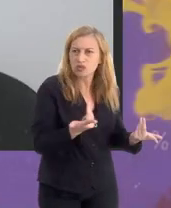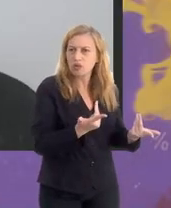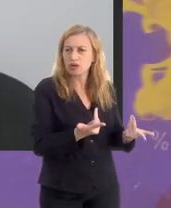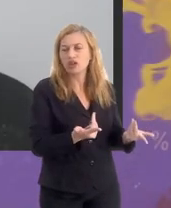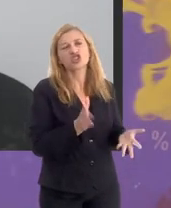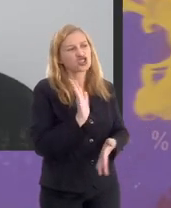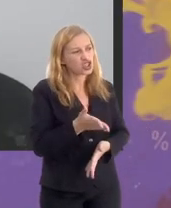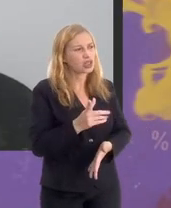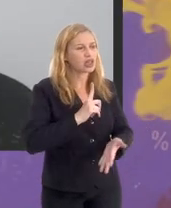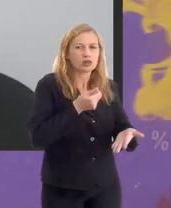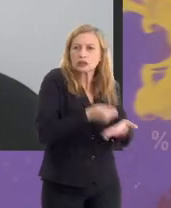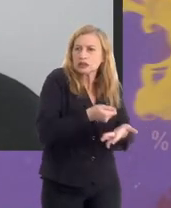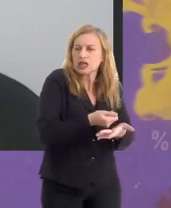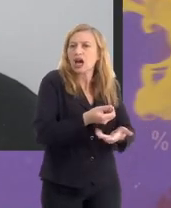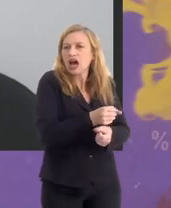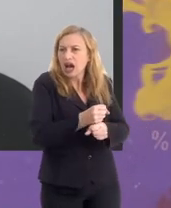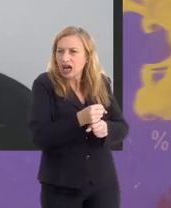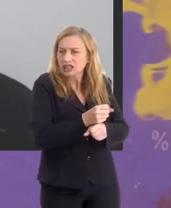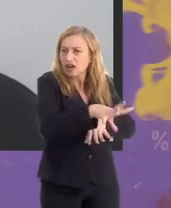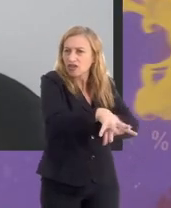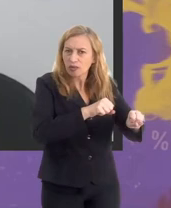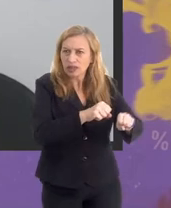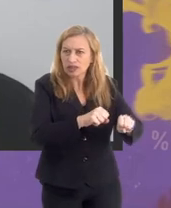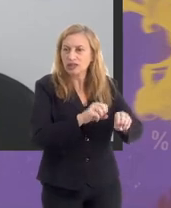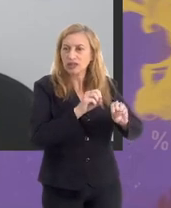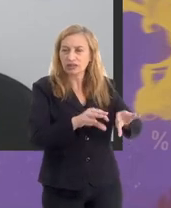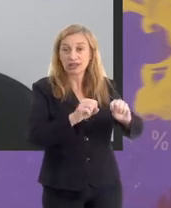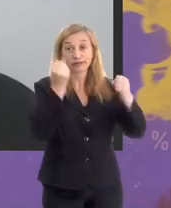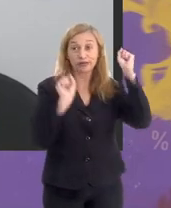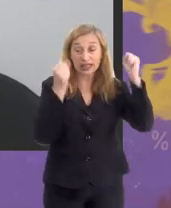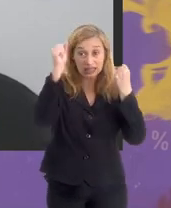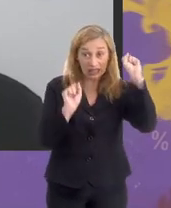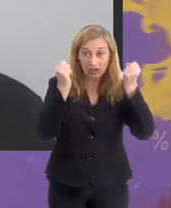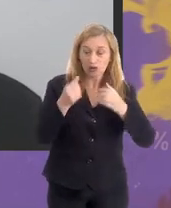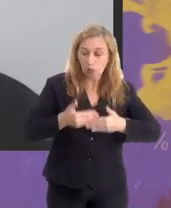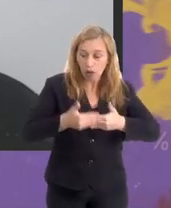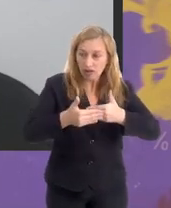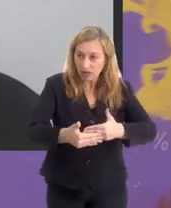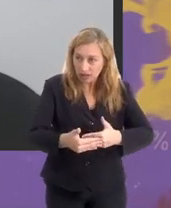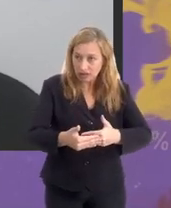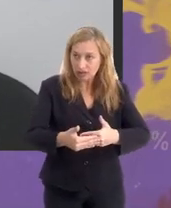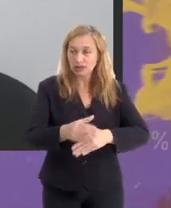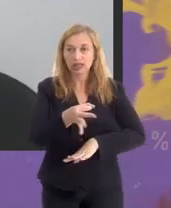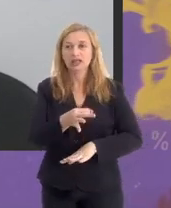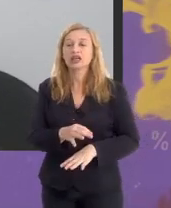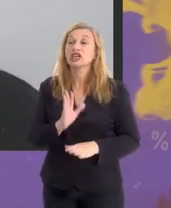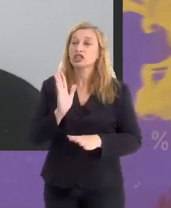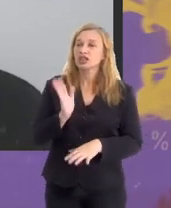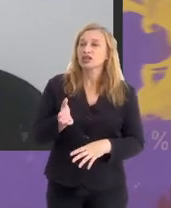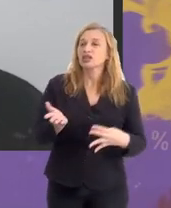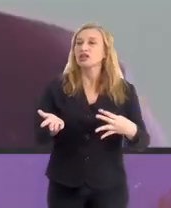não pode ir já a exigência há muito tempo da formação em educação física O que foi um avanço